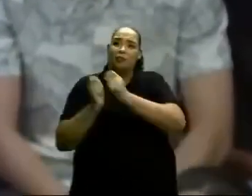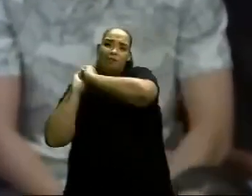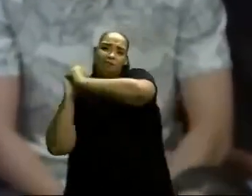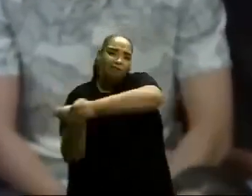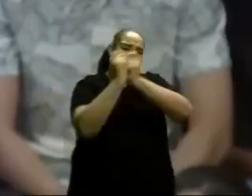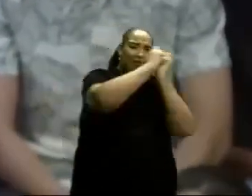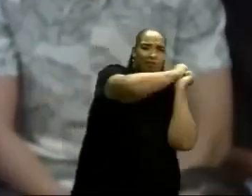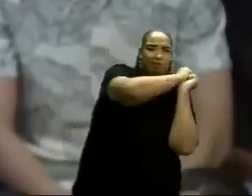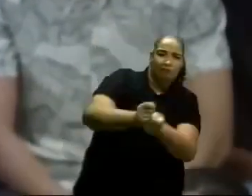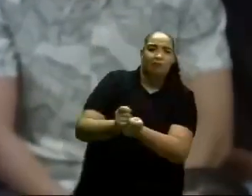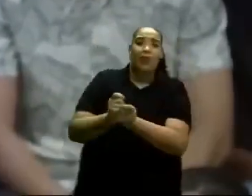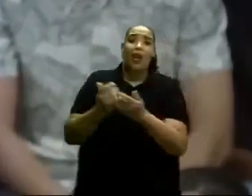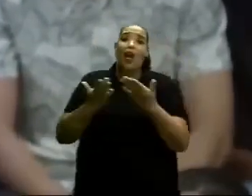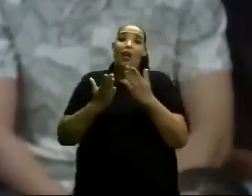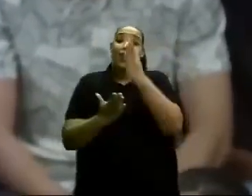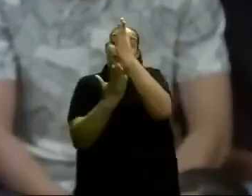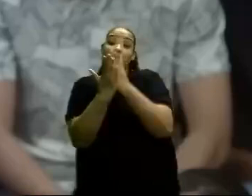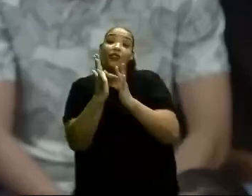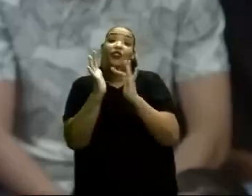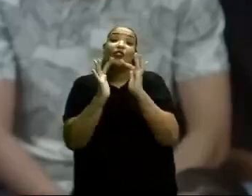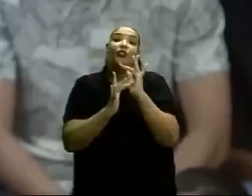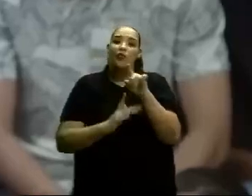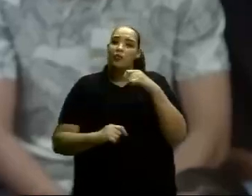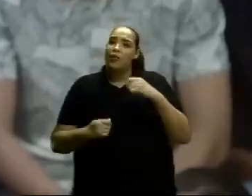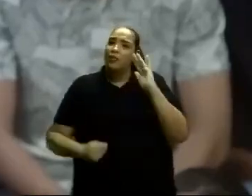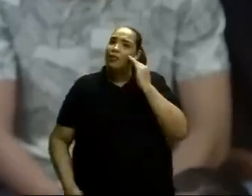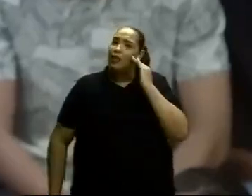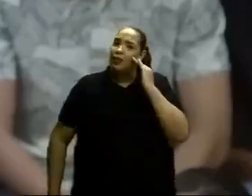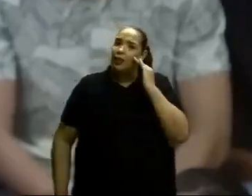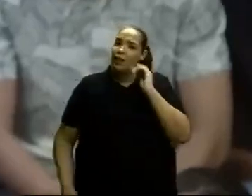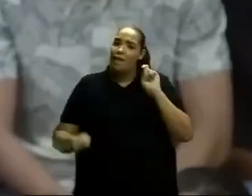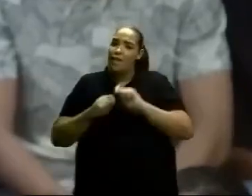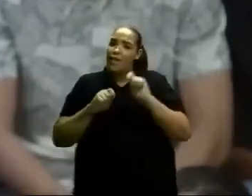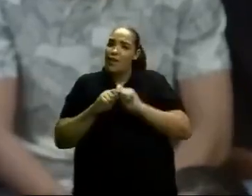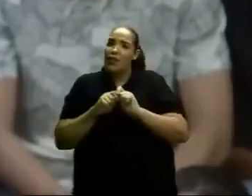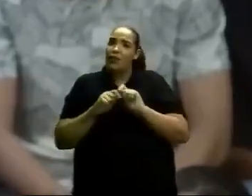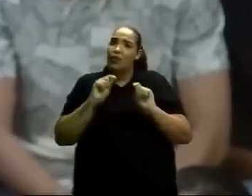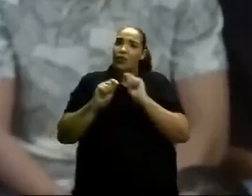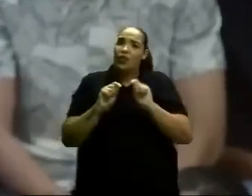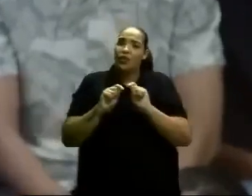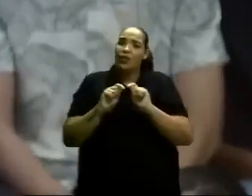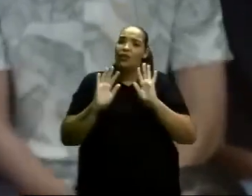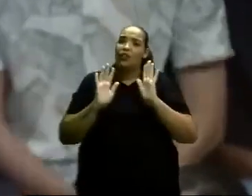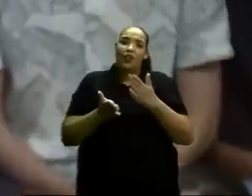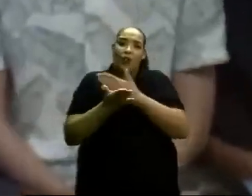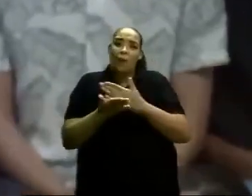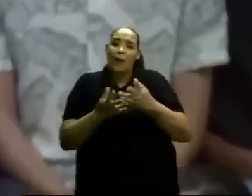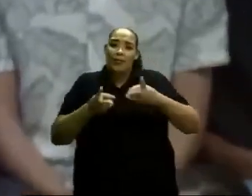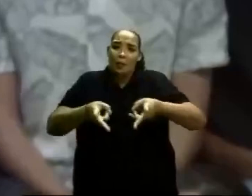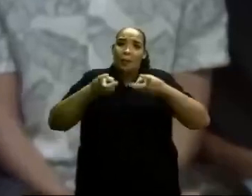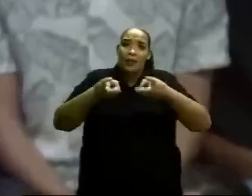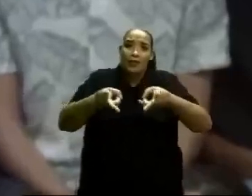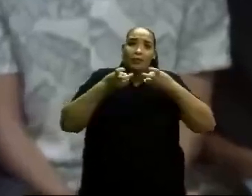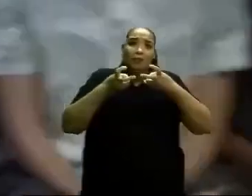arrebentou o terceiro, vai arrebentar o do meio. Só que você tem que entender que quando arrebenta de um lado, arrebenta em um outro, você já tem que começar a perceber que limites